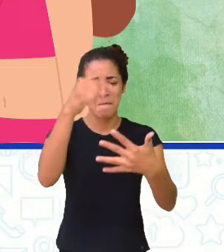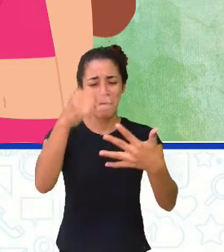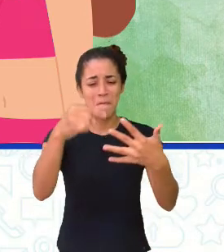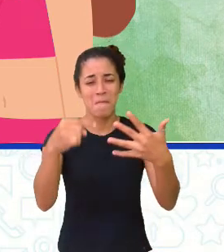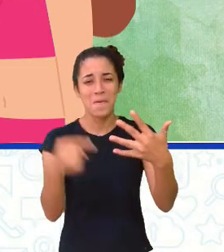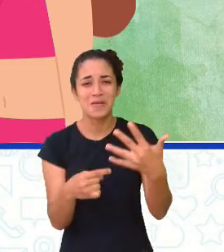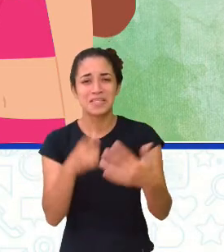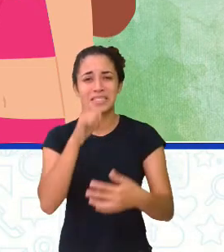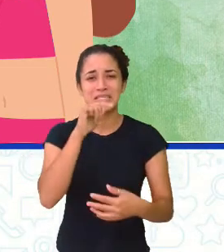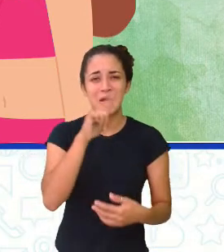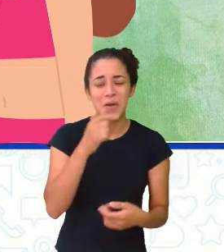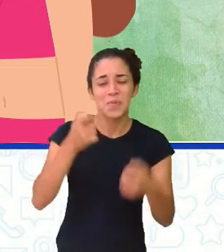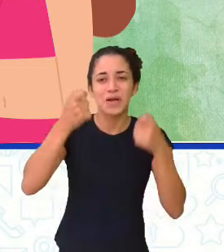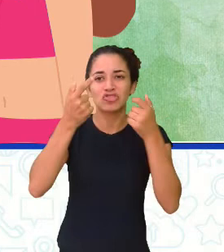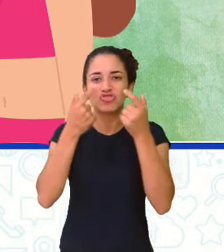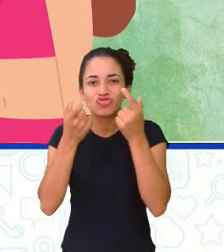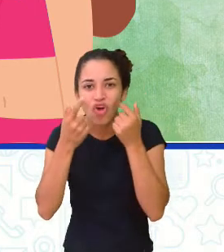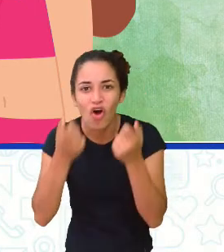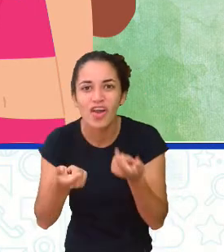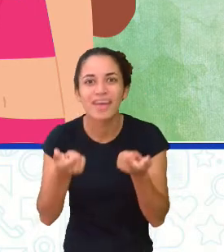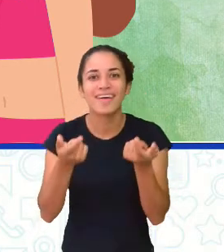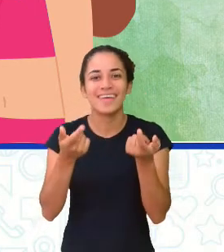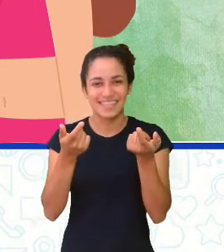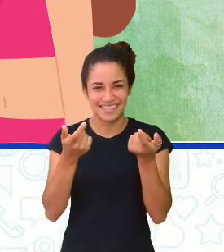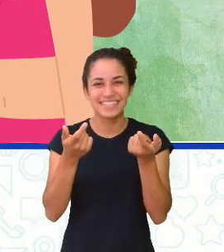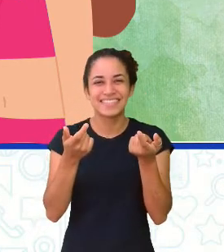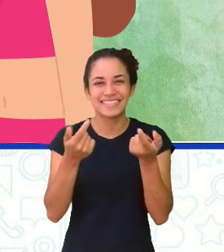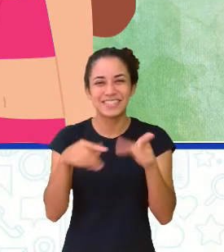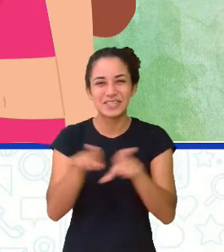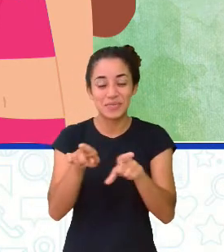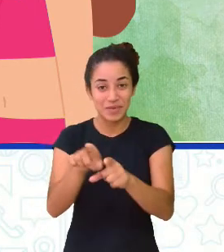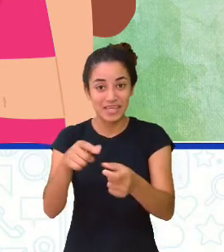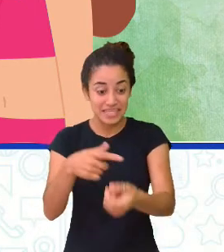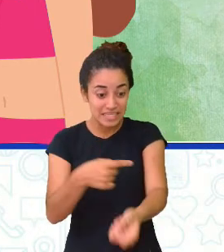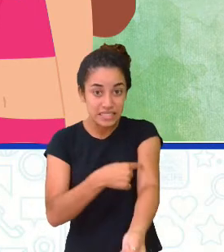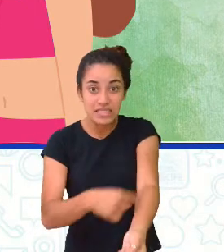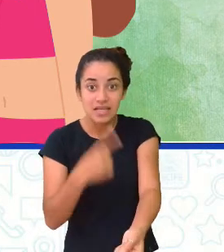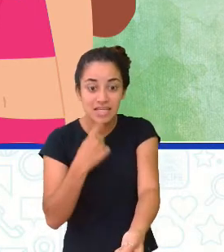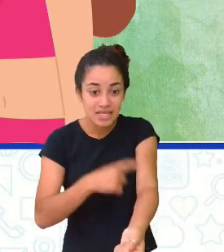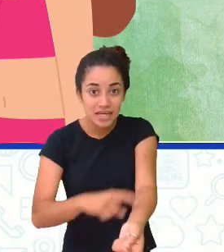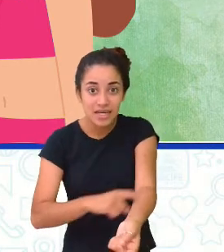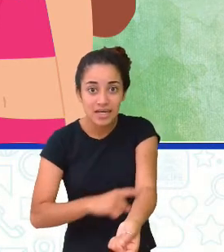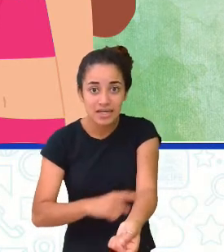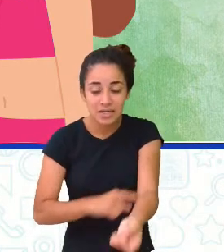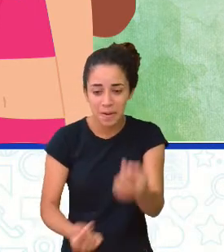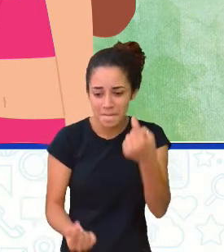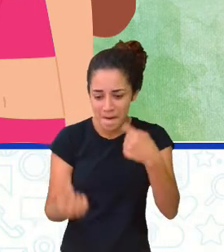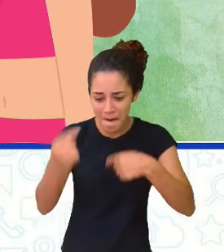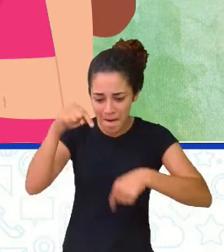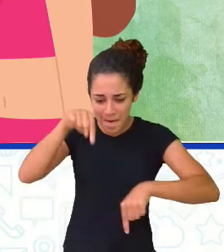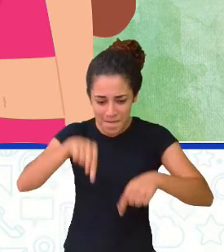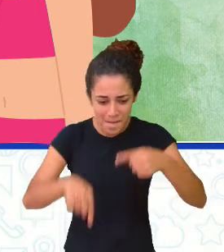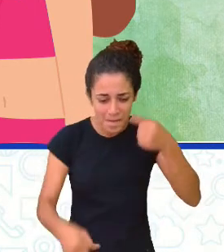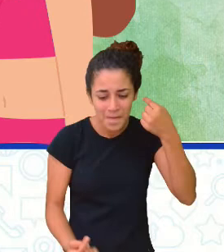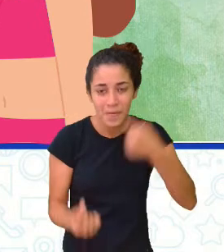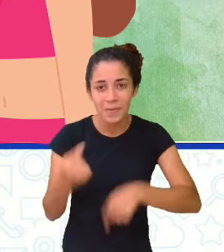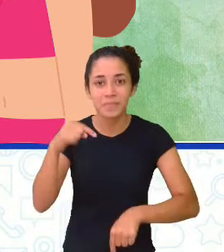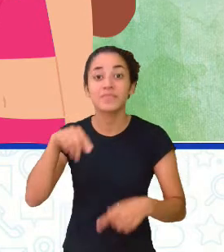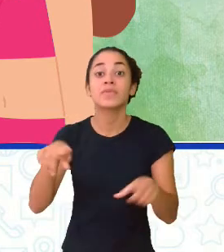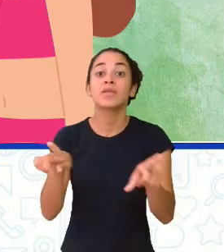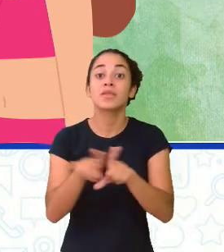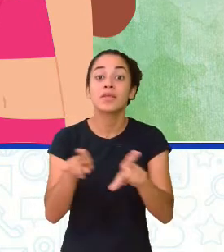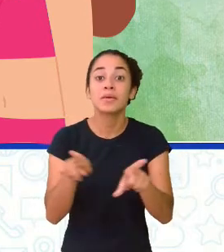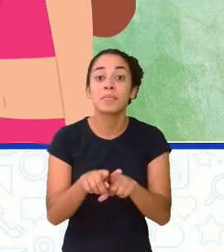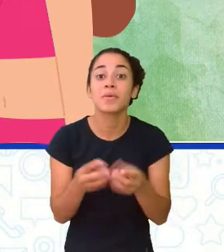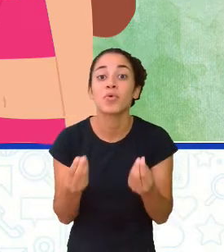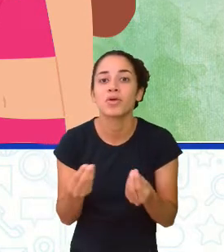para a produção de lágrimas, eu preciso da água para a questão aí do nosso sangue circular bem e levar esses nutrientes. Eu preciso da água para